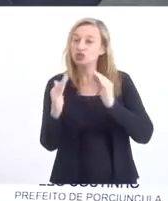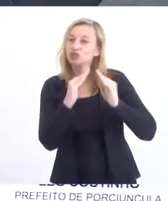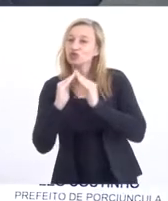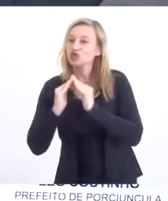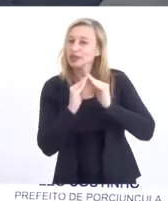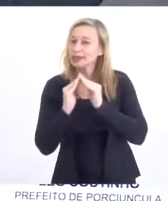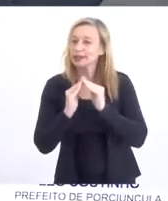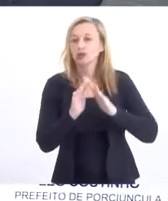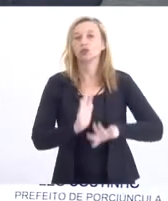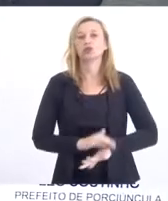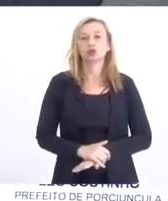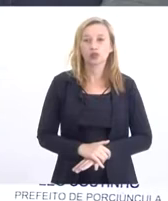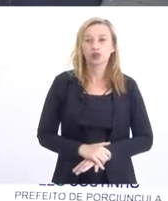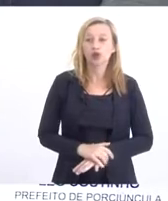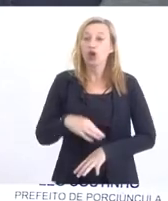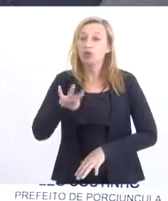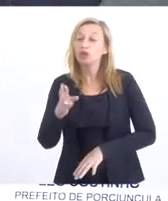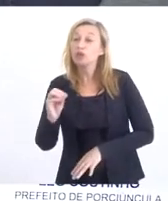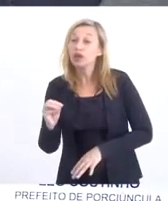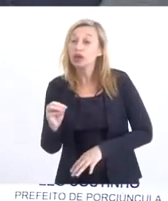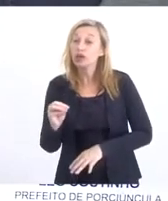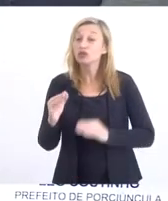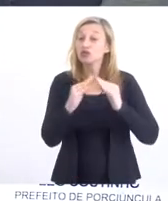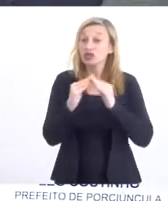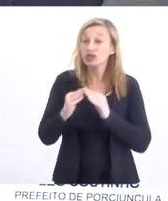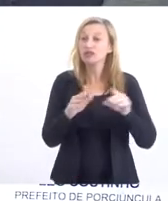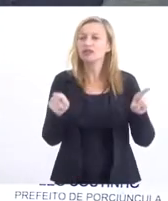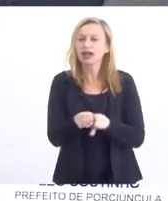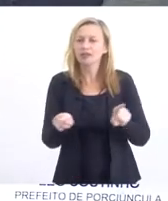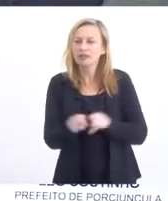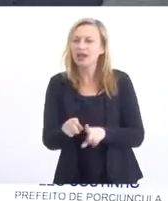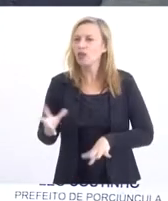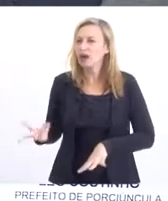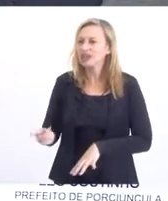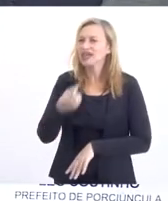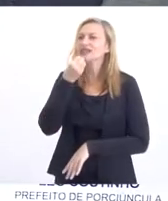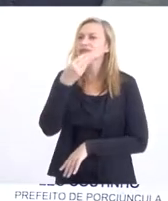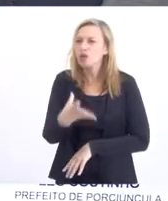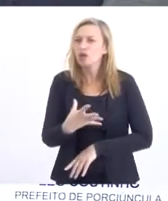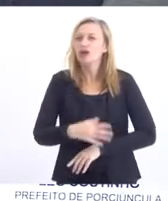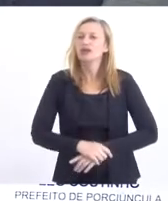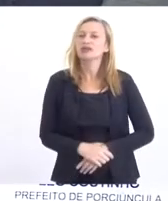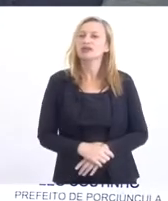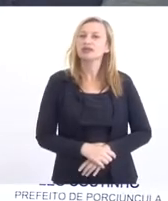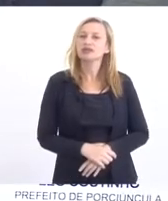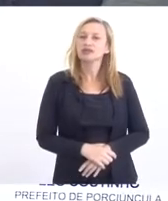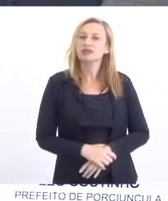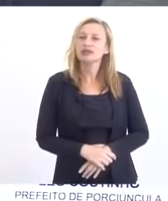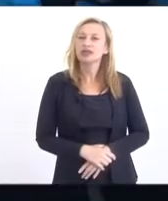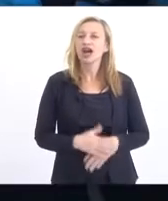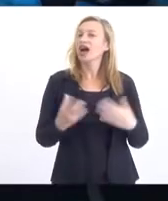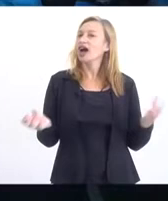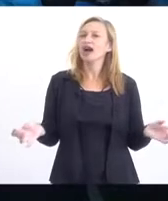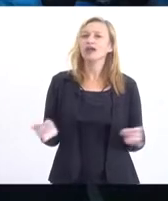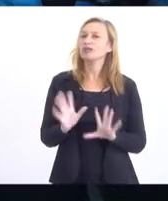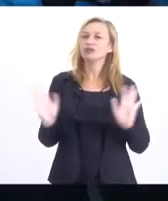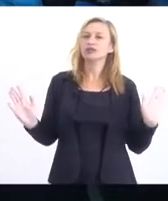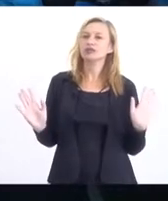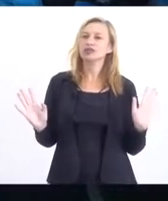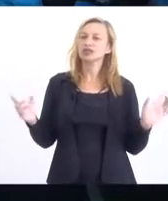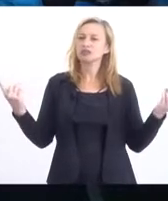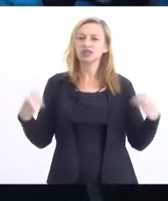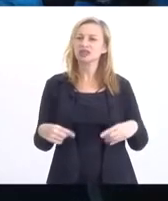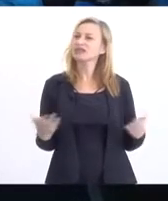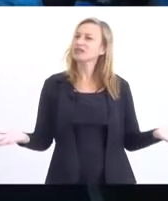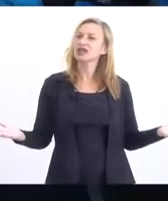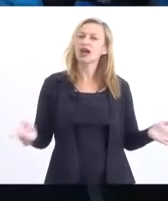vizinhos, para o milho dos vizinhos também ser de boa qualidade. Aí falou, eu sou concorrente, rapaz. O cara